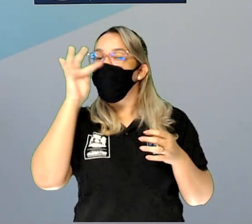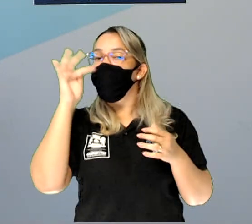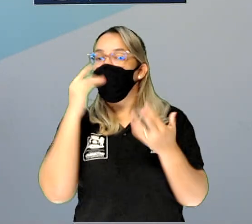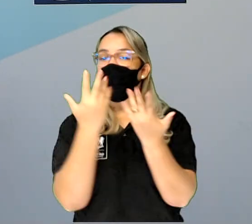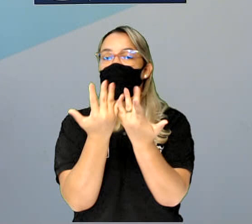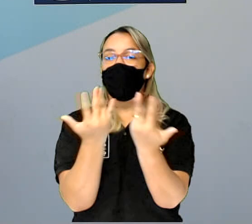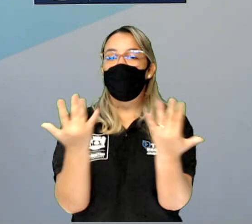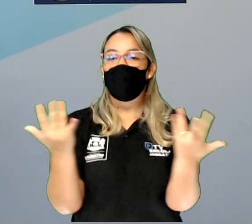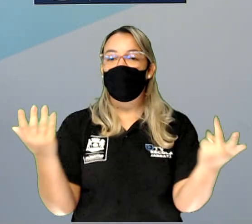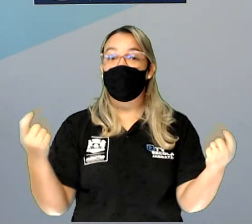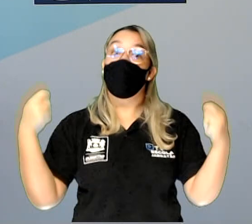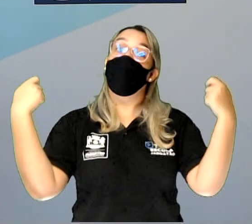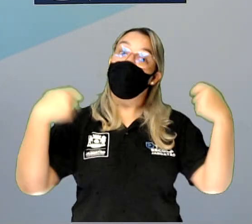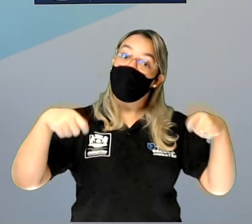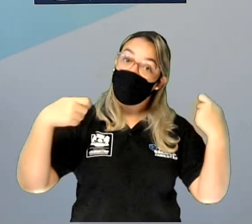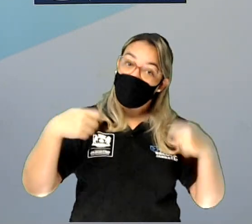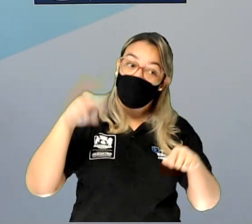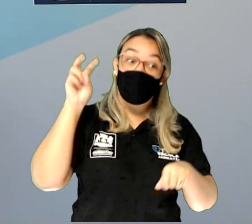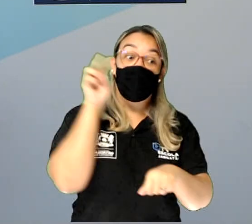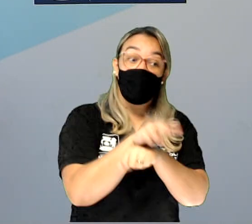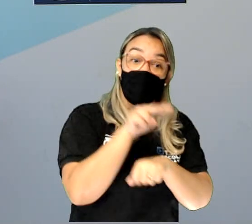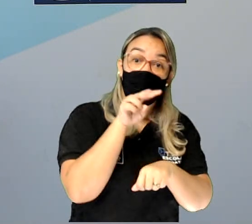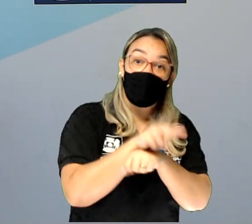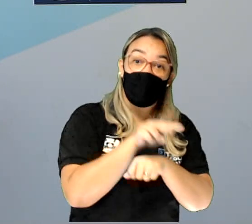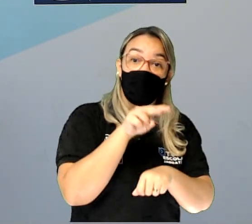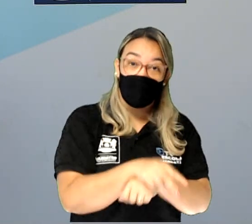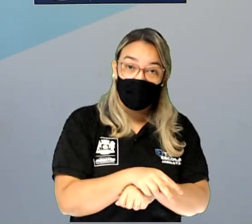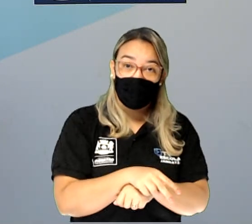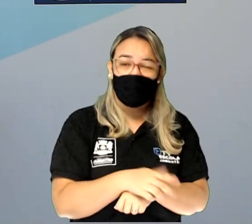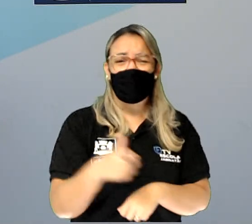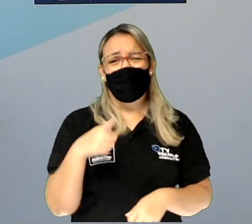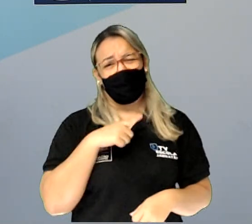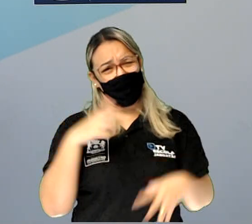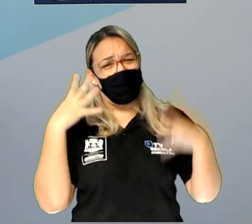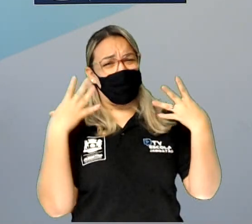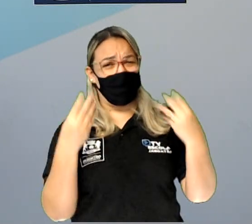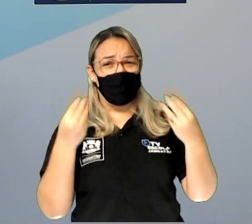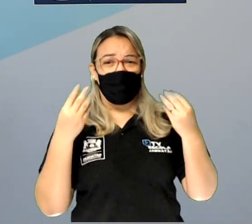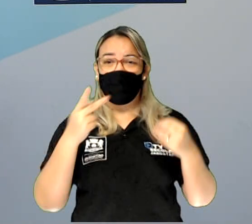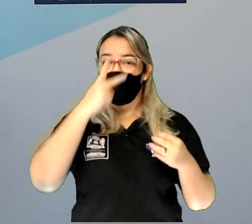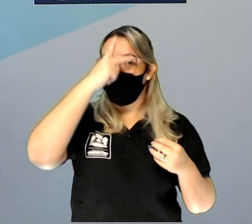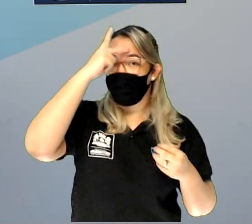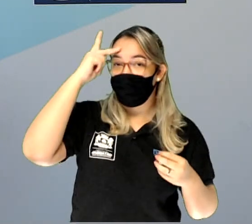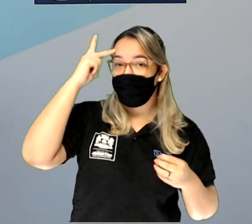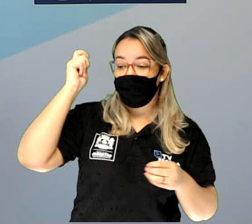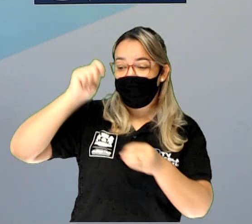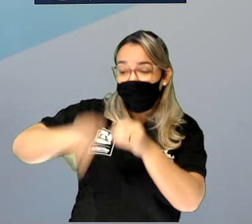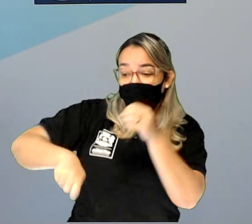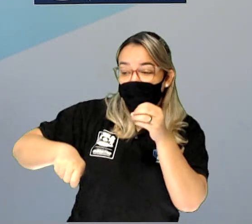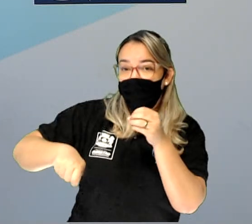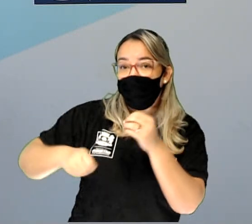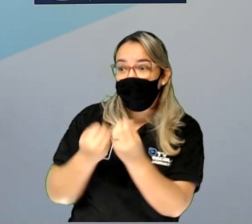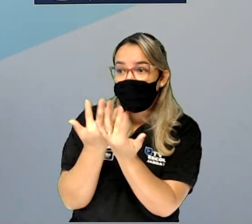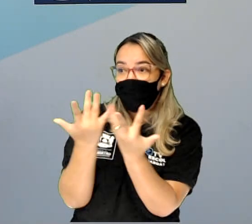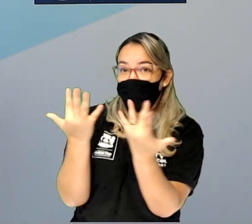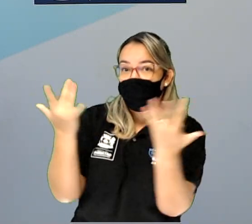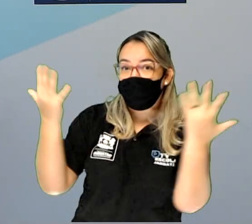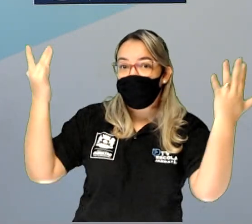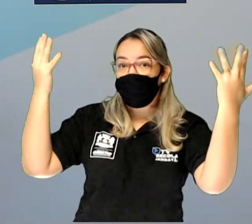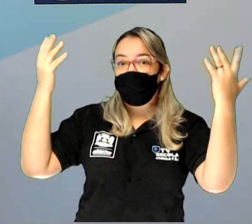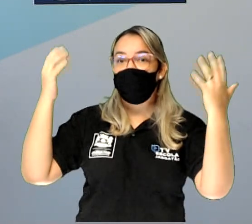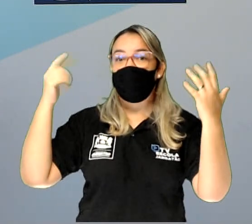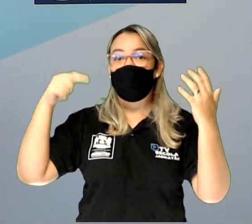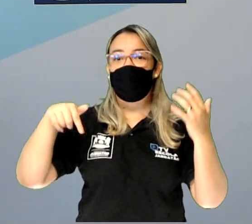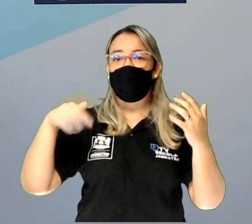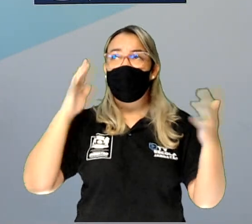preciso preservar. Tem muita gente queimando mata, tem muita gente assim não pensando no nosso futuro,